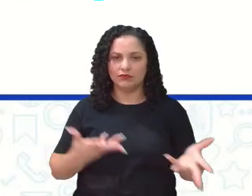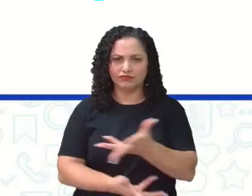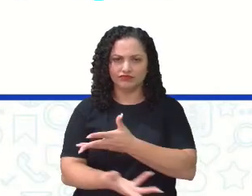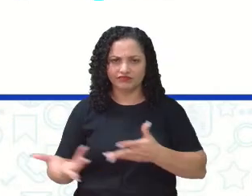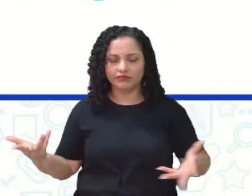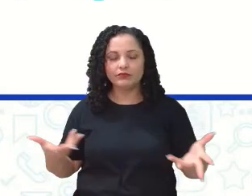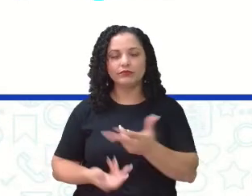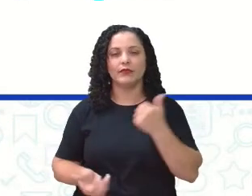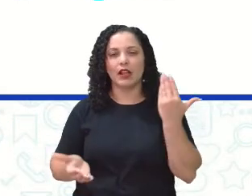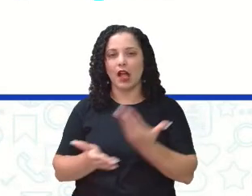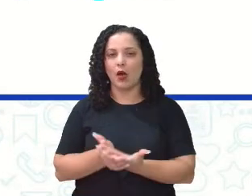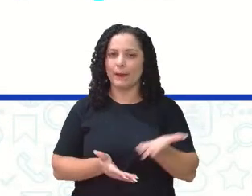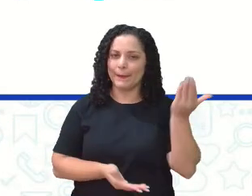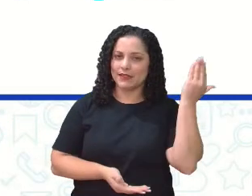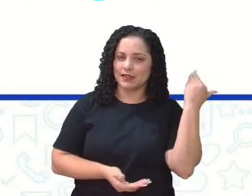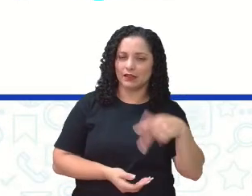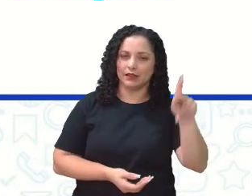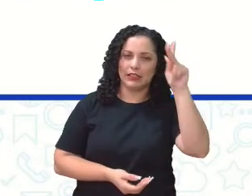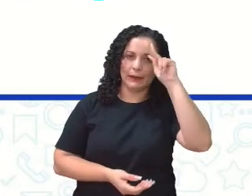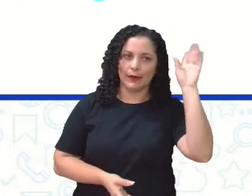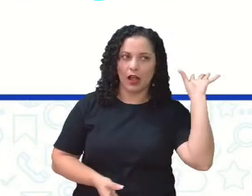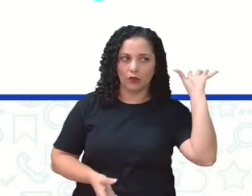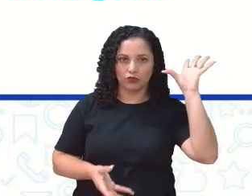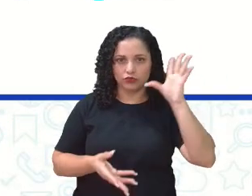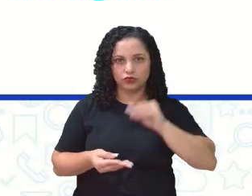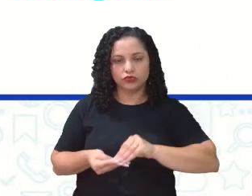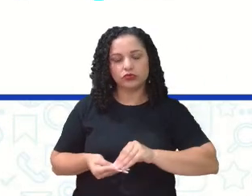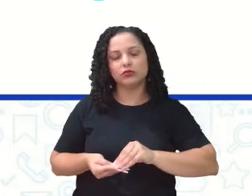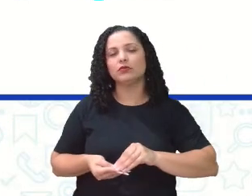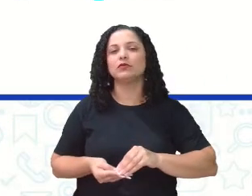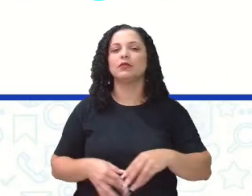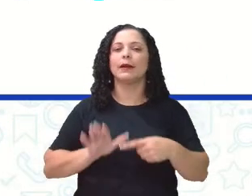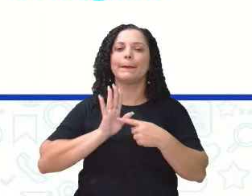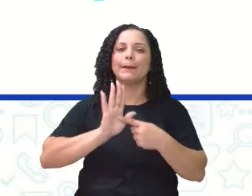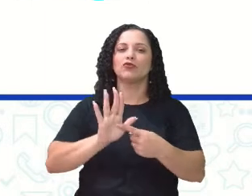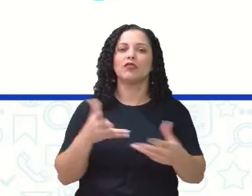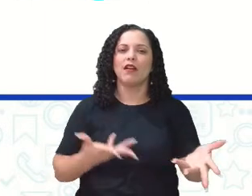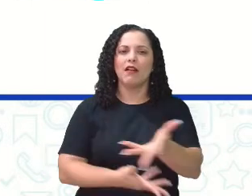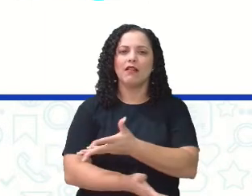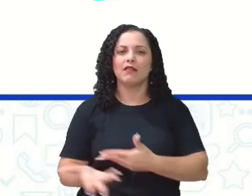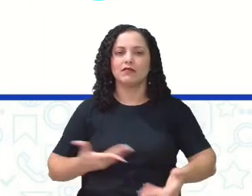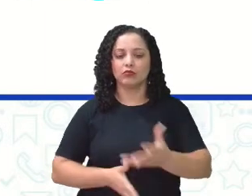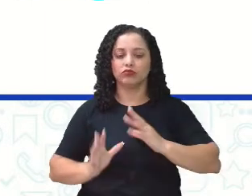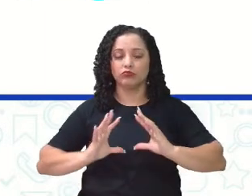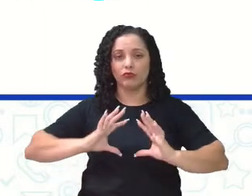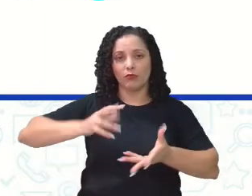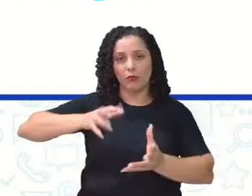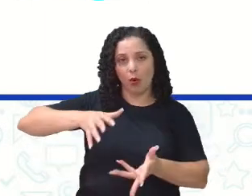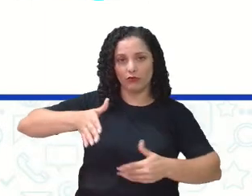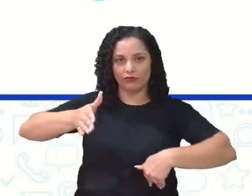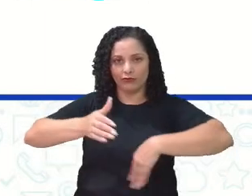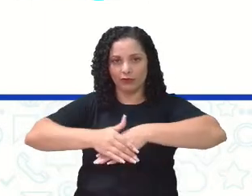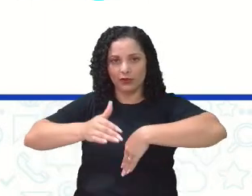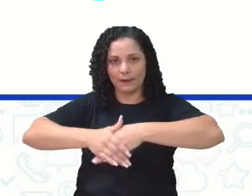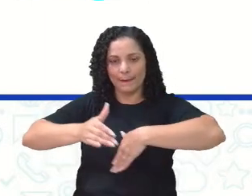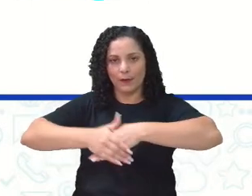da aula passada e trouxe na aula passada para você a relação da bola de futebol, né? Da Copa do Mundo de 70.